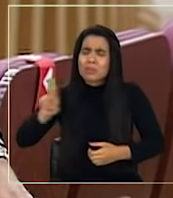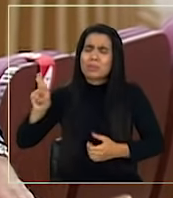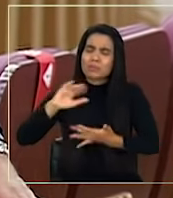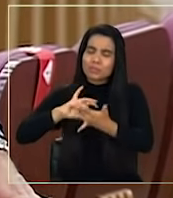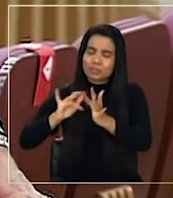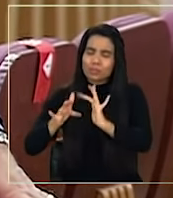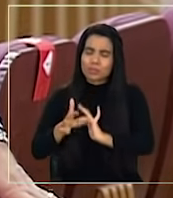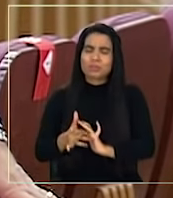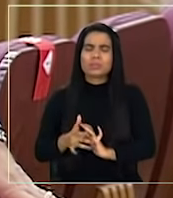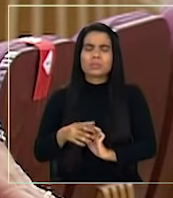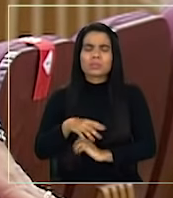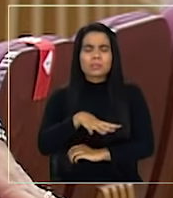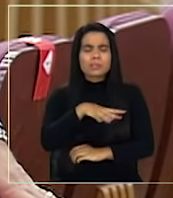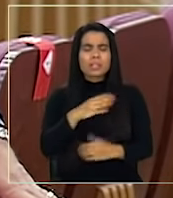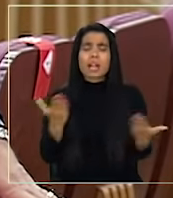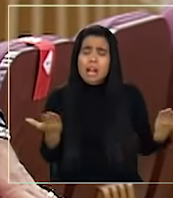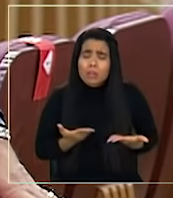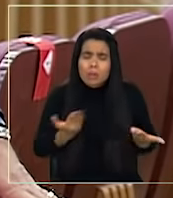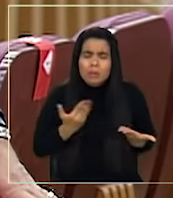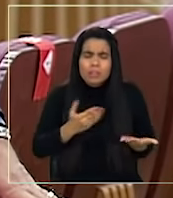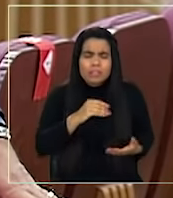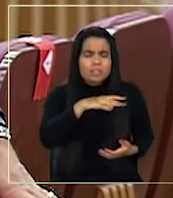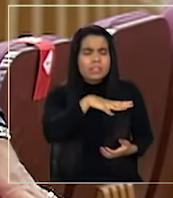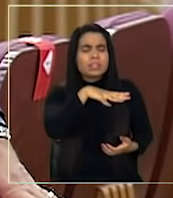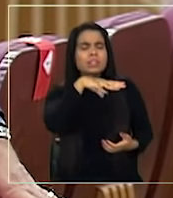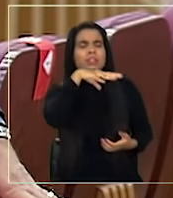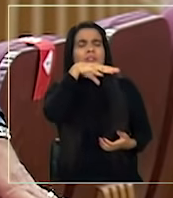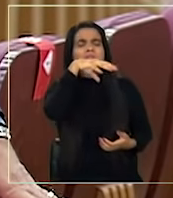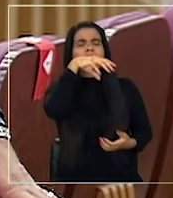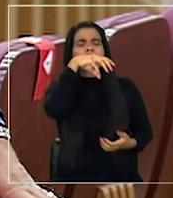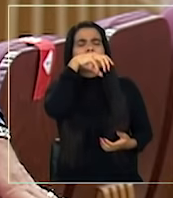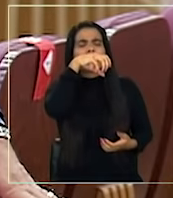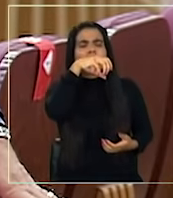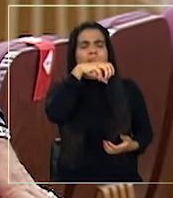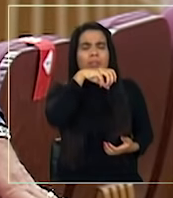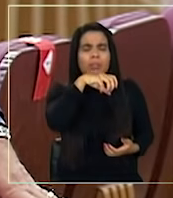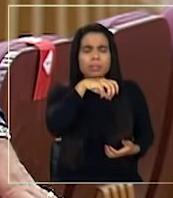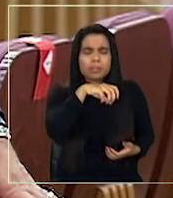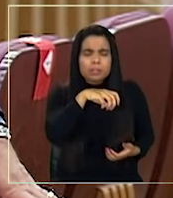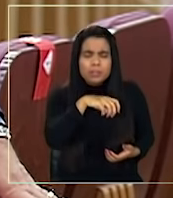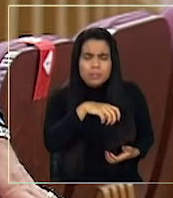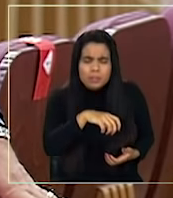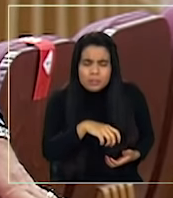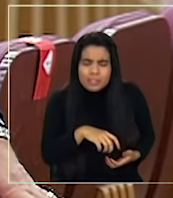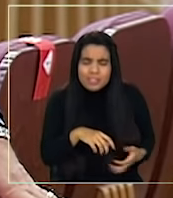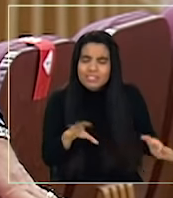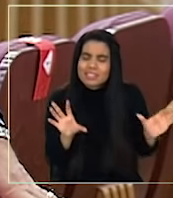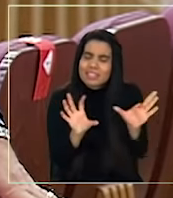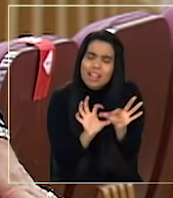Senhor Jesus, respire fundo aí agora, onde você está, e